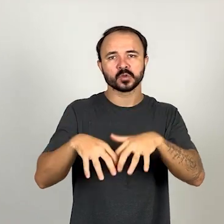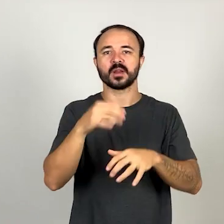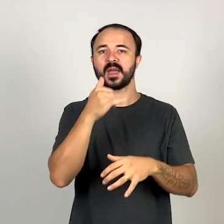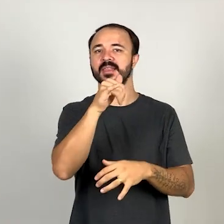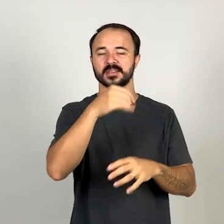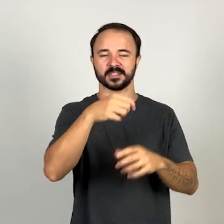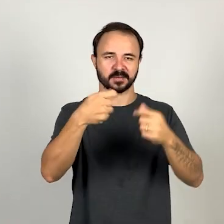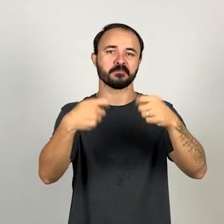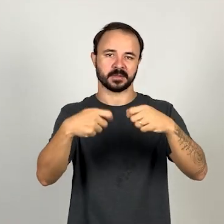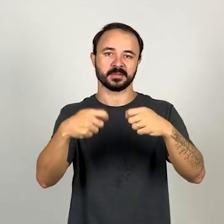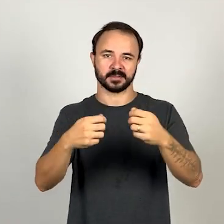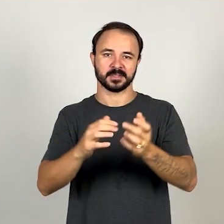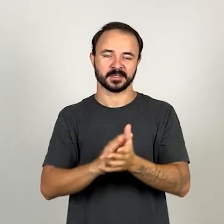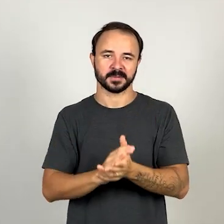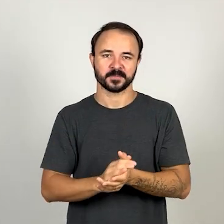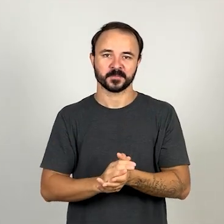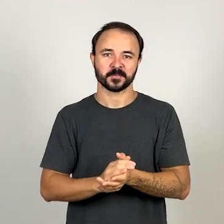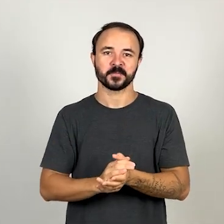integrado.